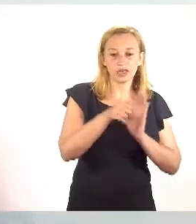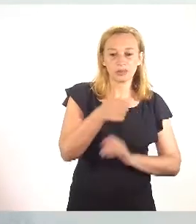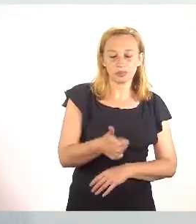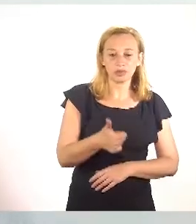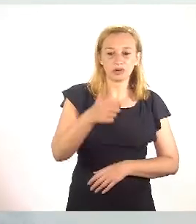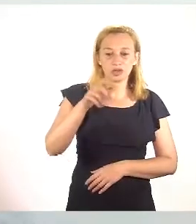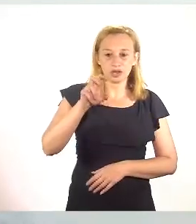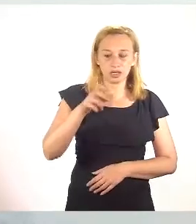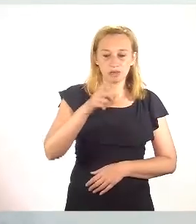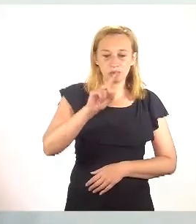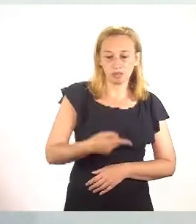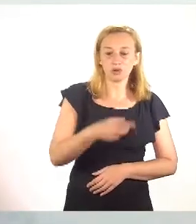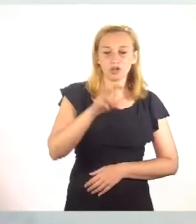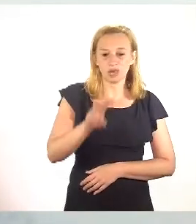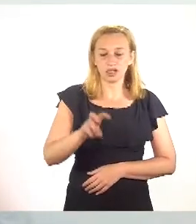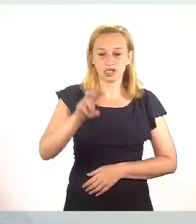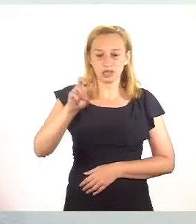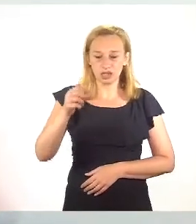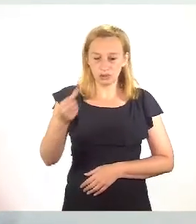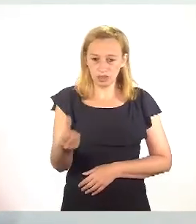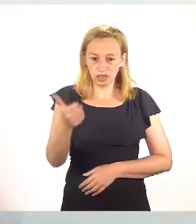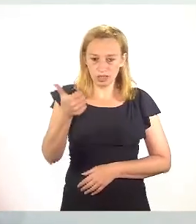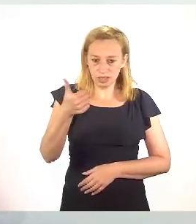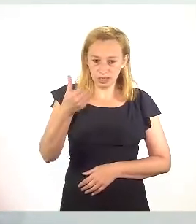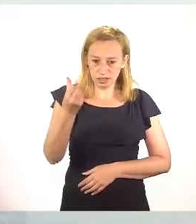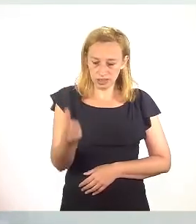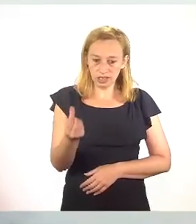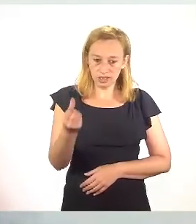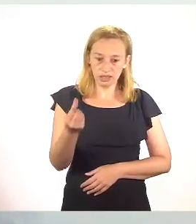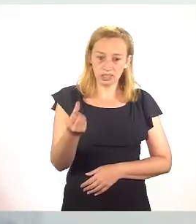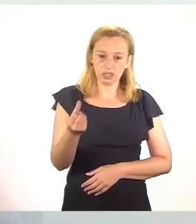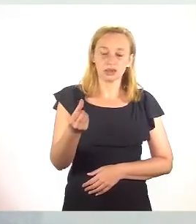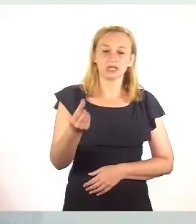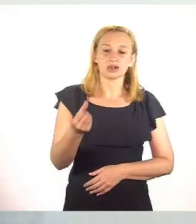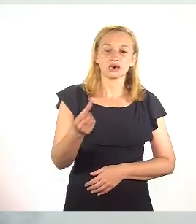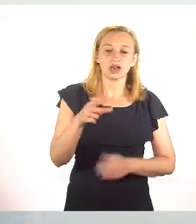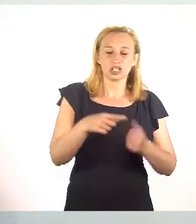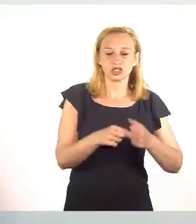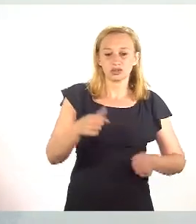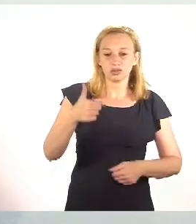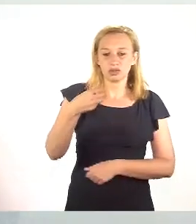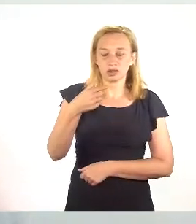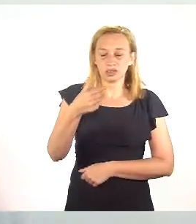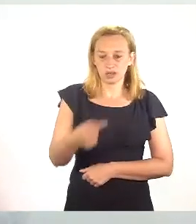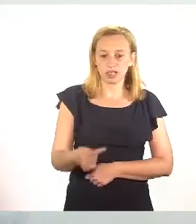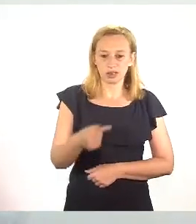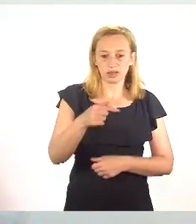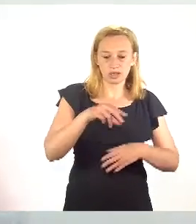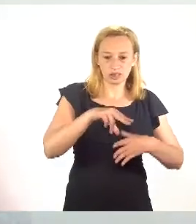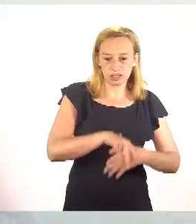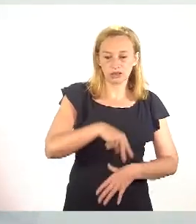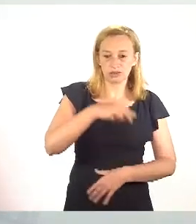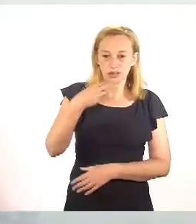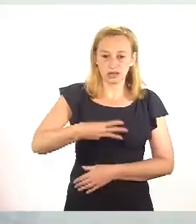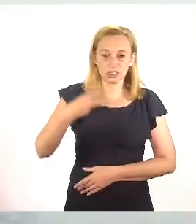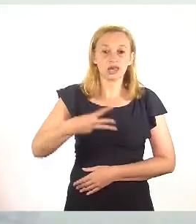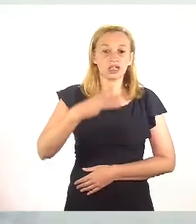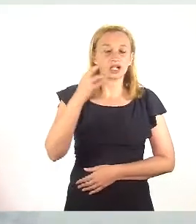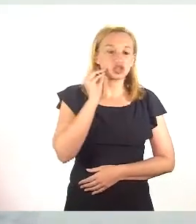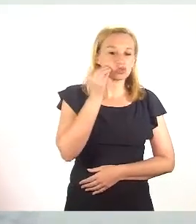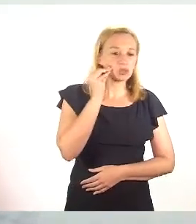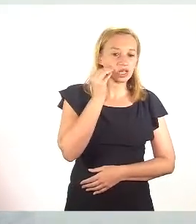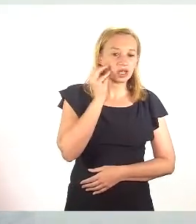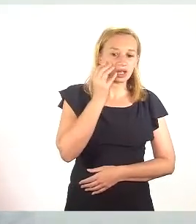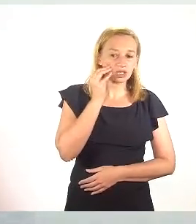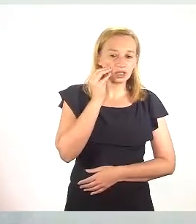2005, o artigo 7º, inciso 3º, a experiência de 10